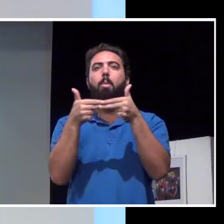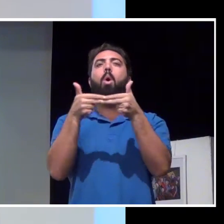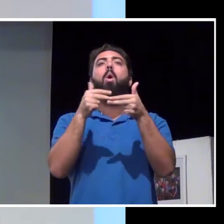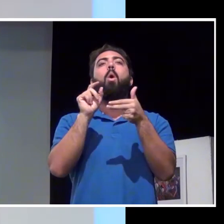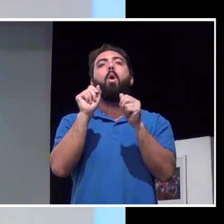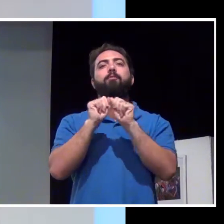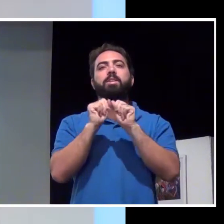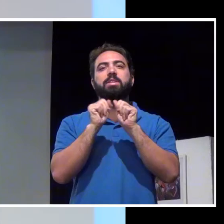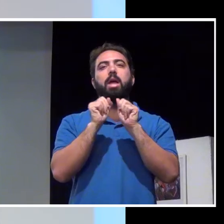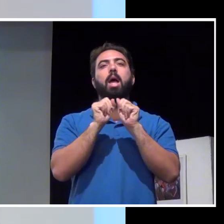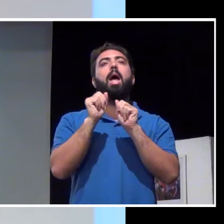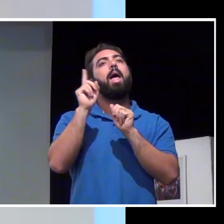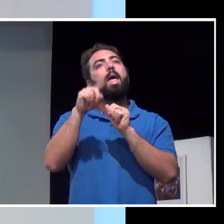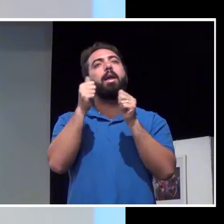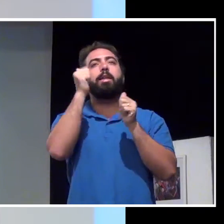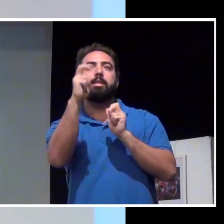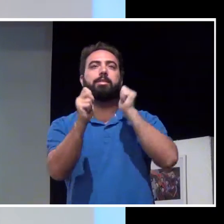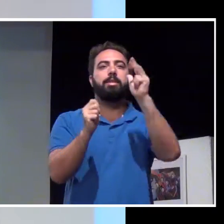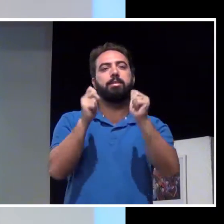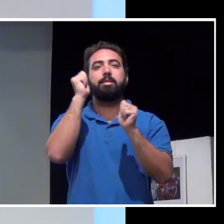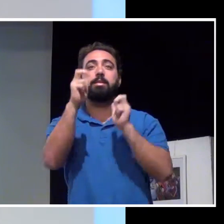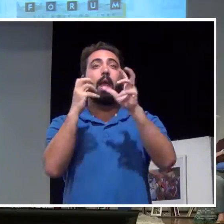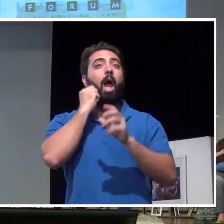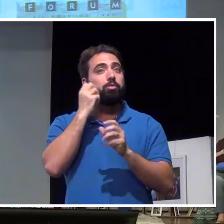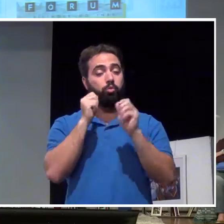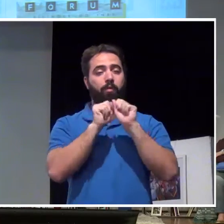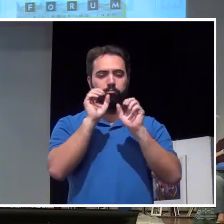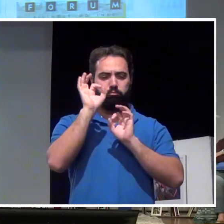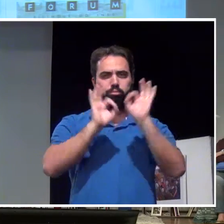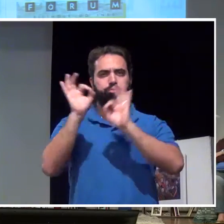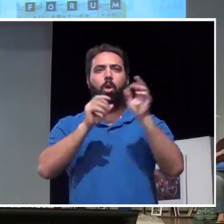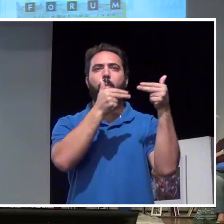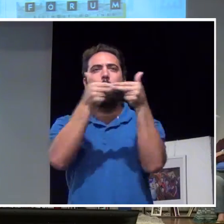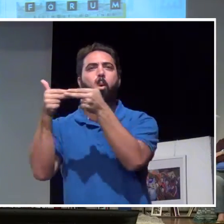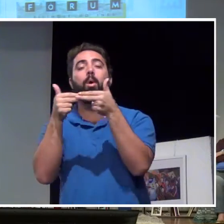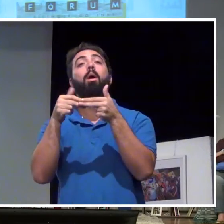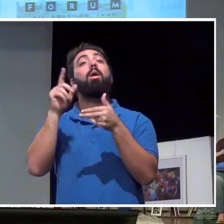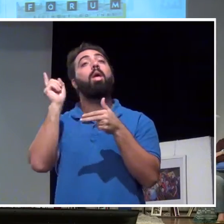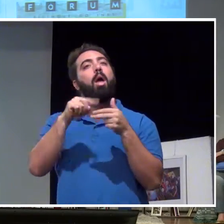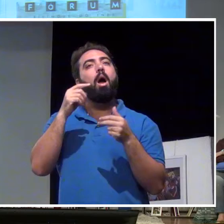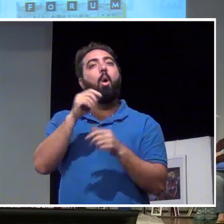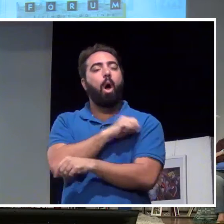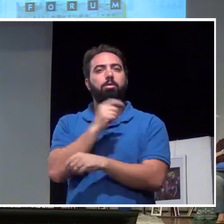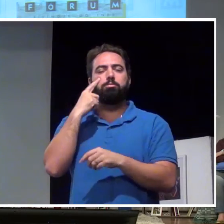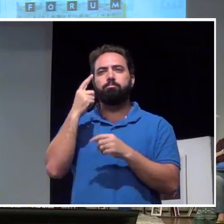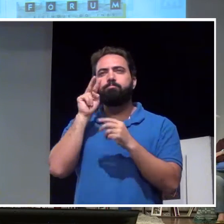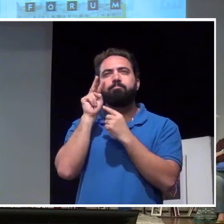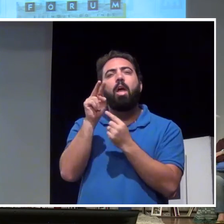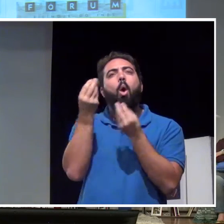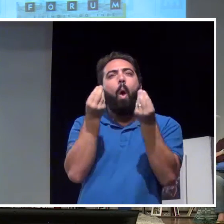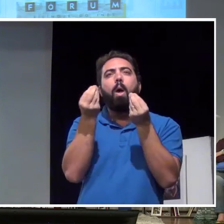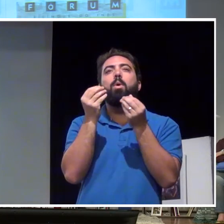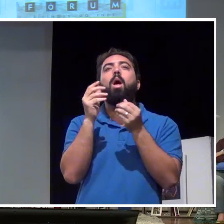rascunho é editado de 15 em 15 dias. Para quê? Por quê? Para ele já se organizar